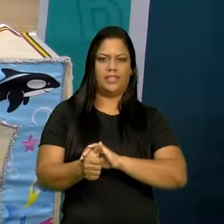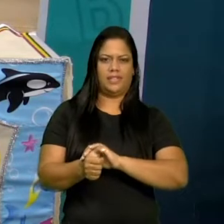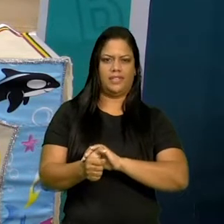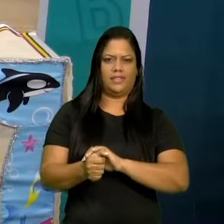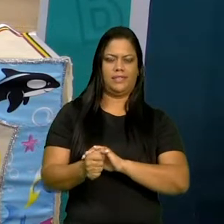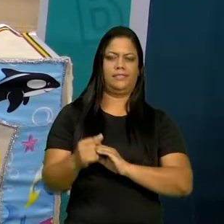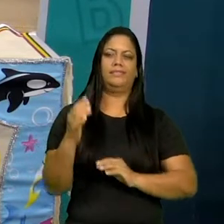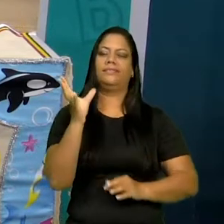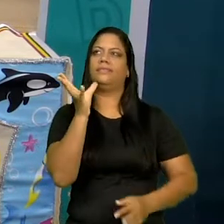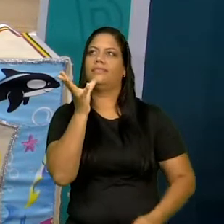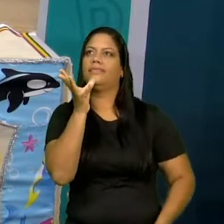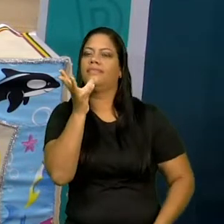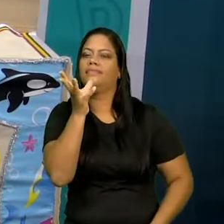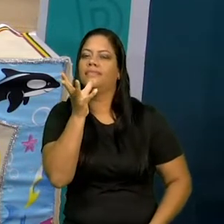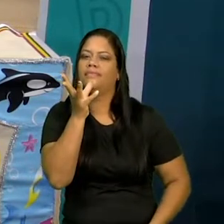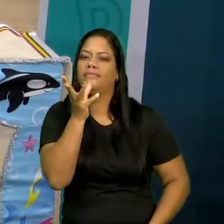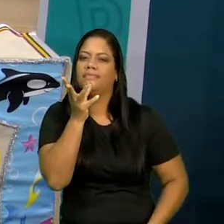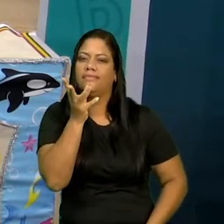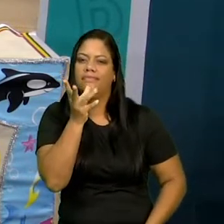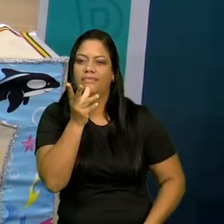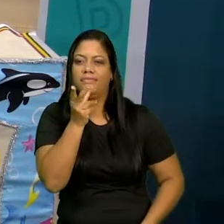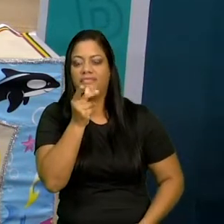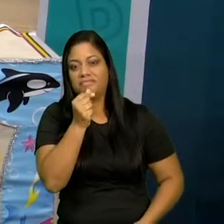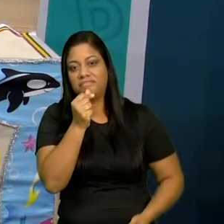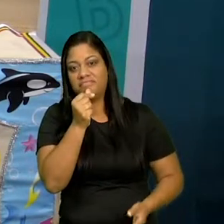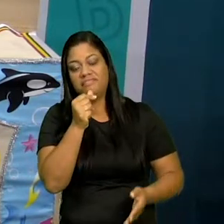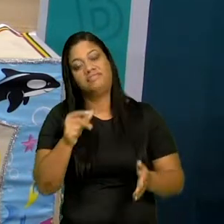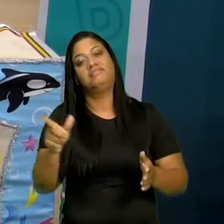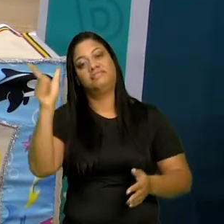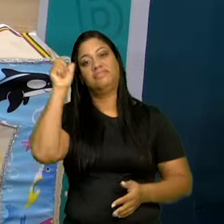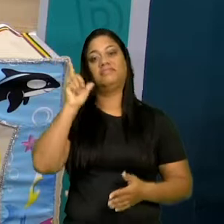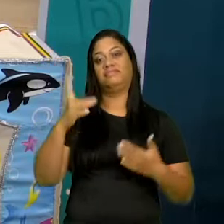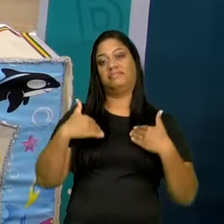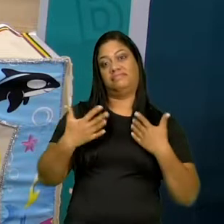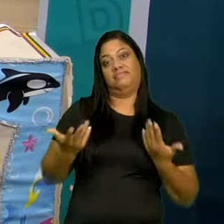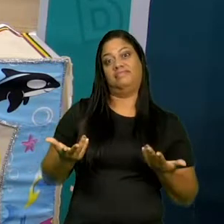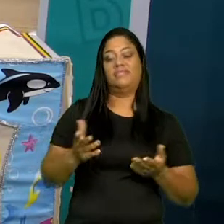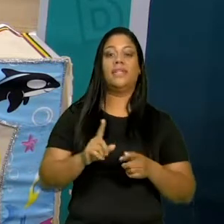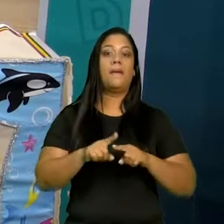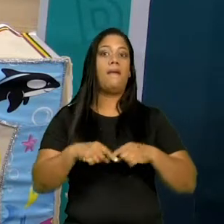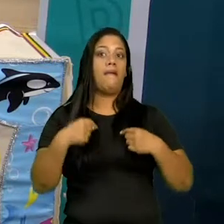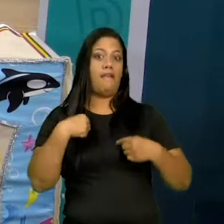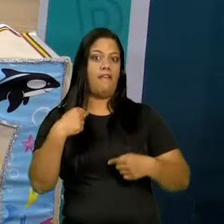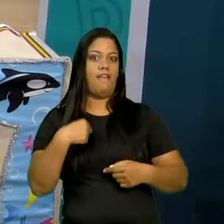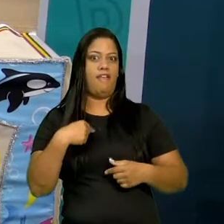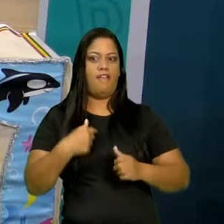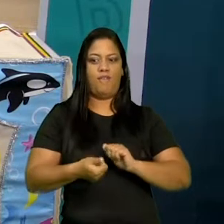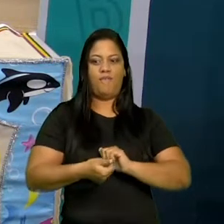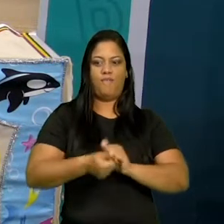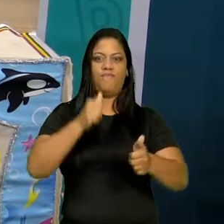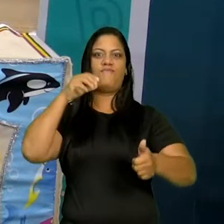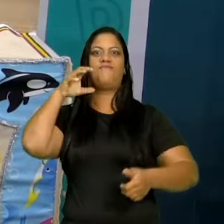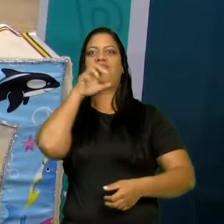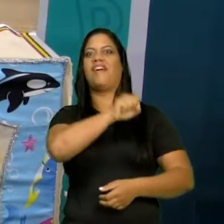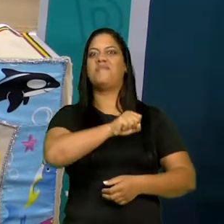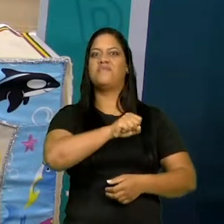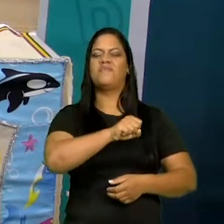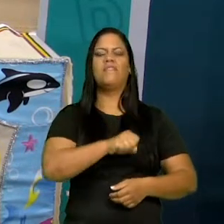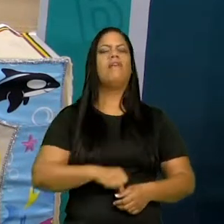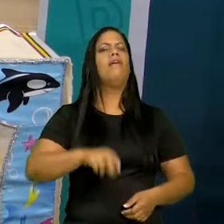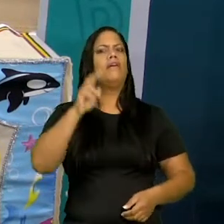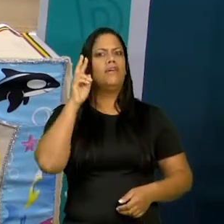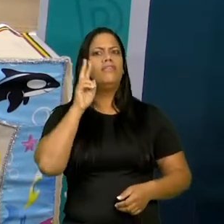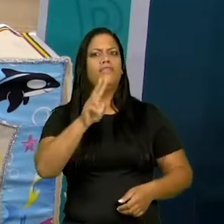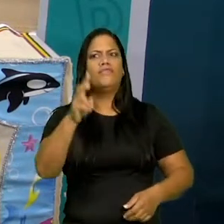vai demorar pra me alcançar mesmo. Eu corro mais que ela. Olha o pensamento da